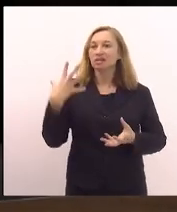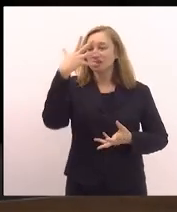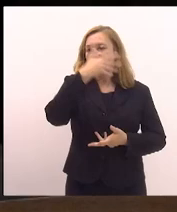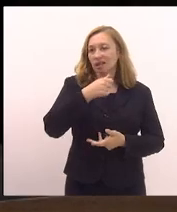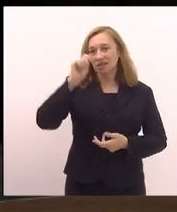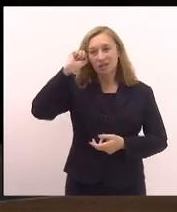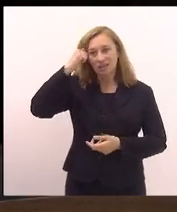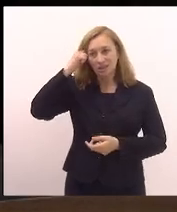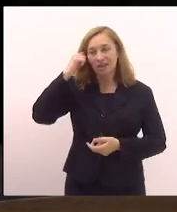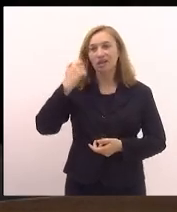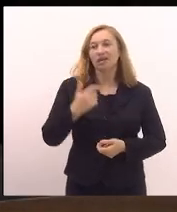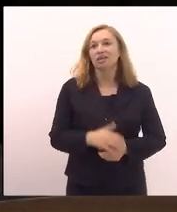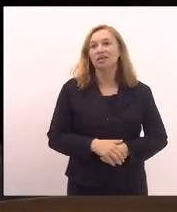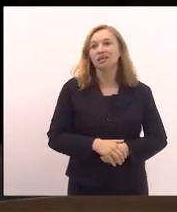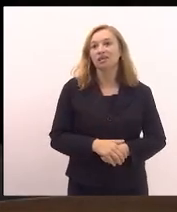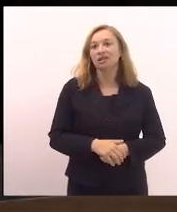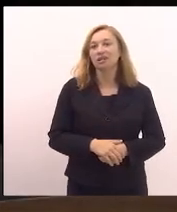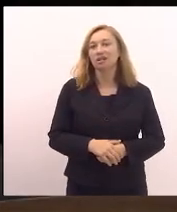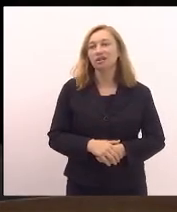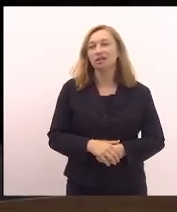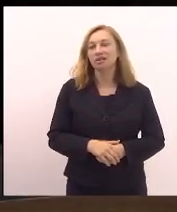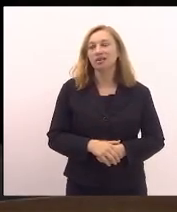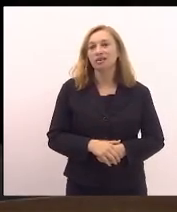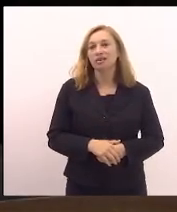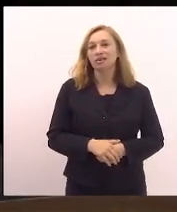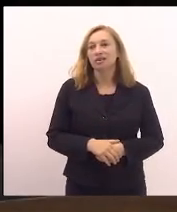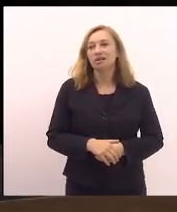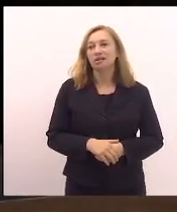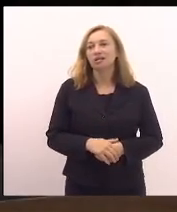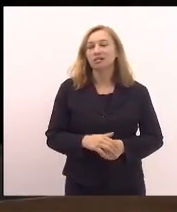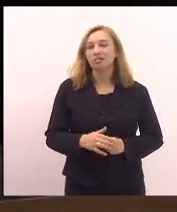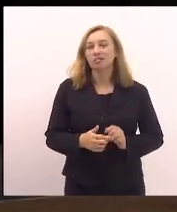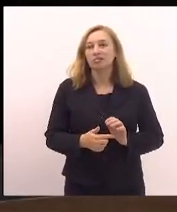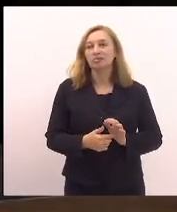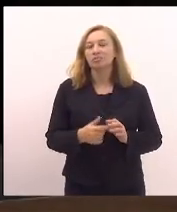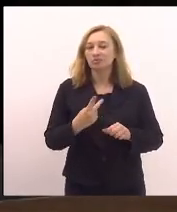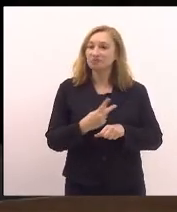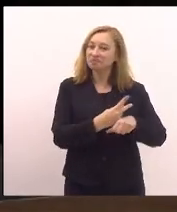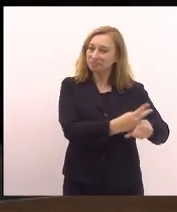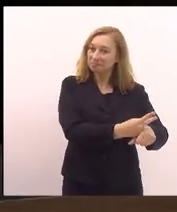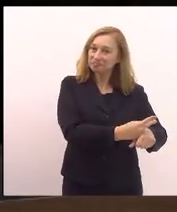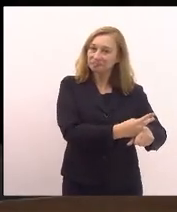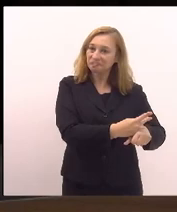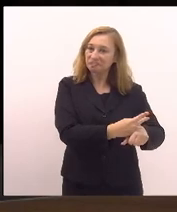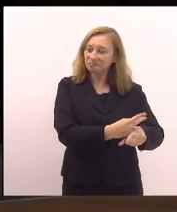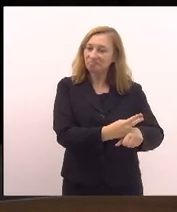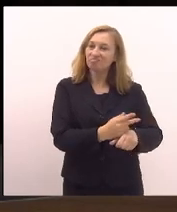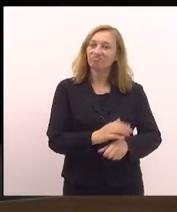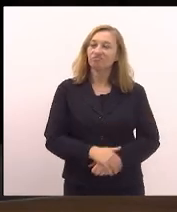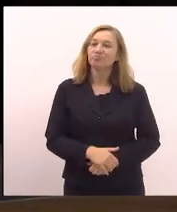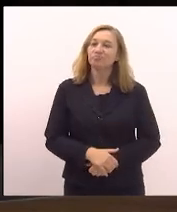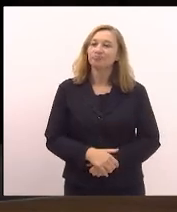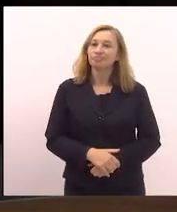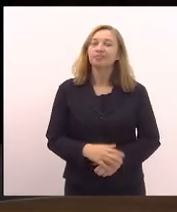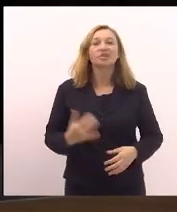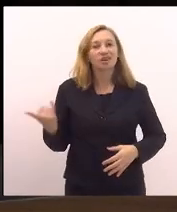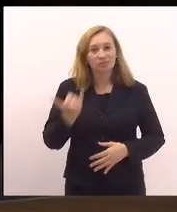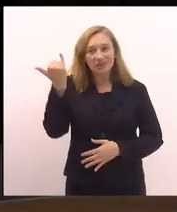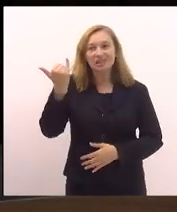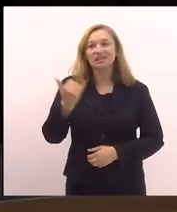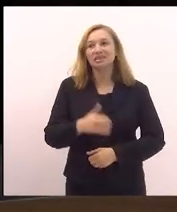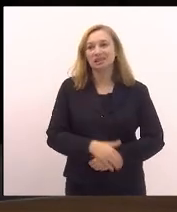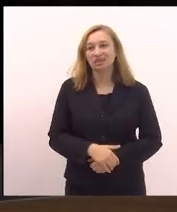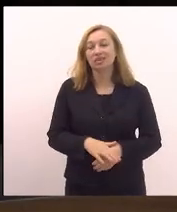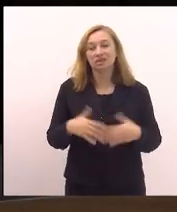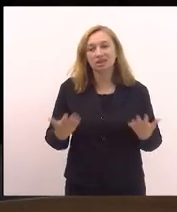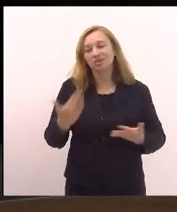negra, E trazer isso à tona num prêmio, num destaque desse, é importantíssimo.